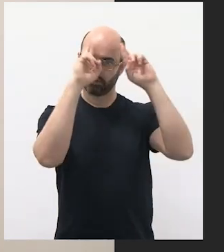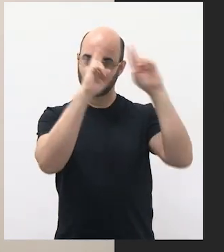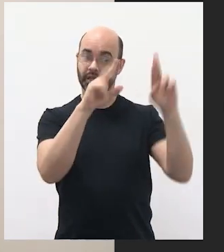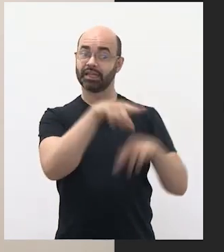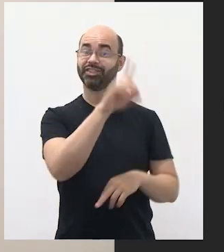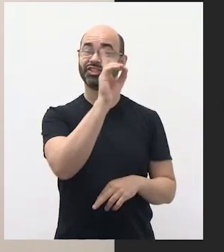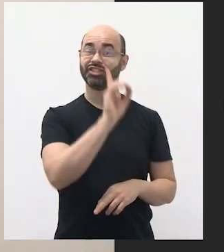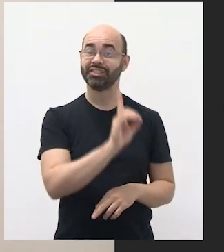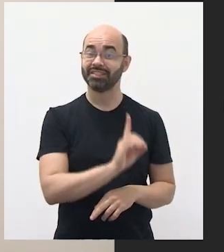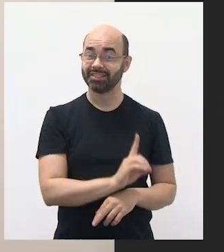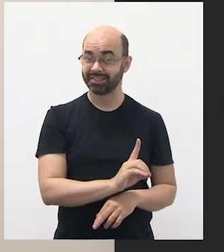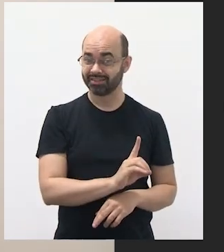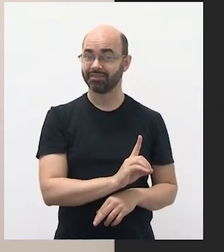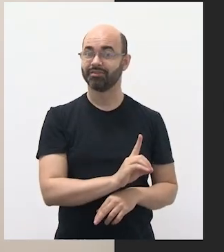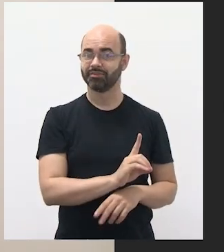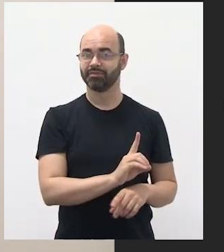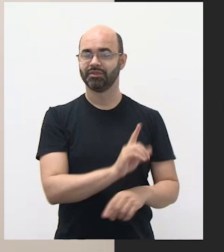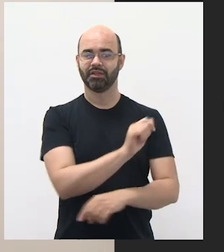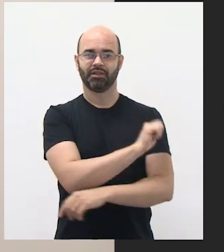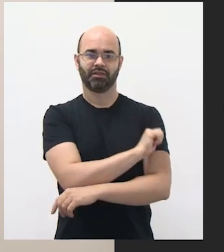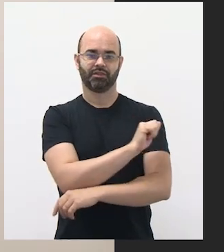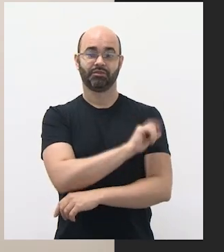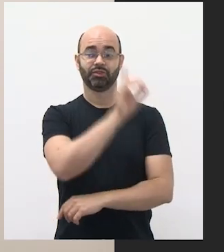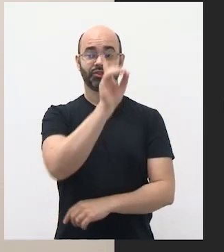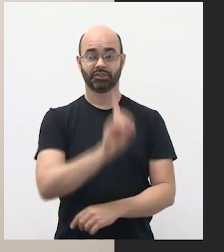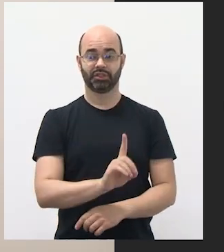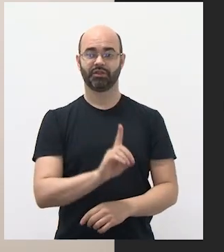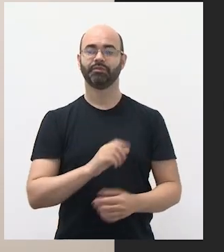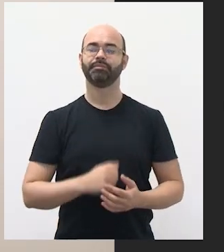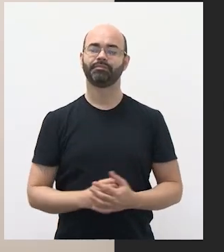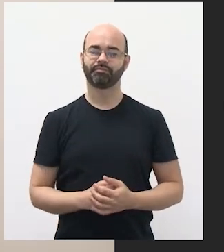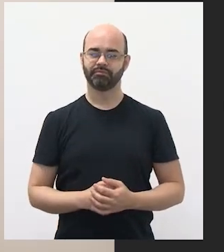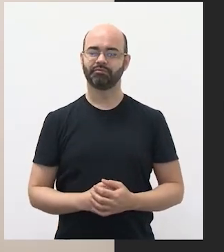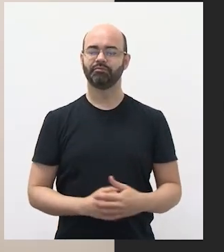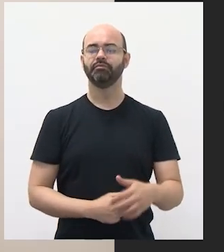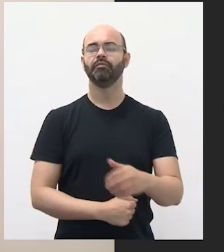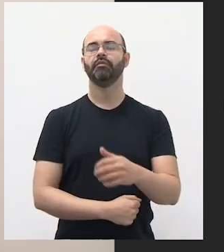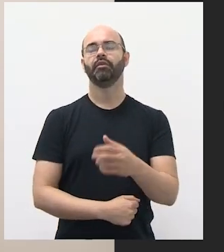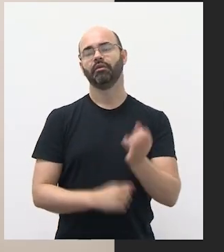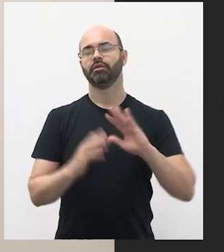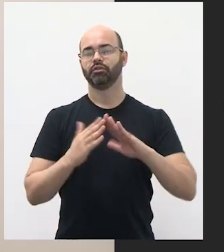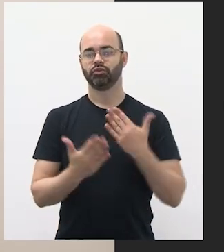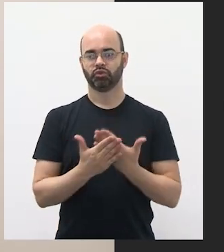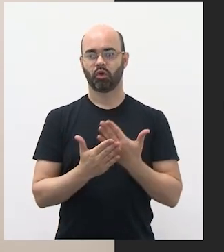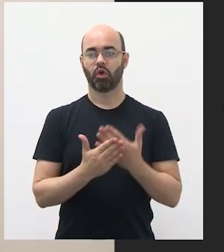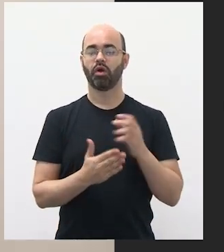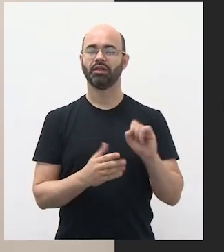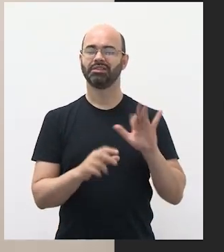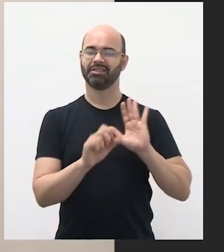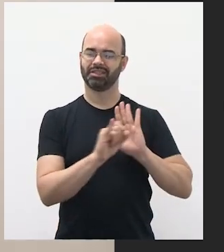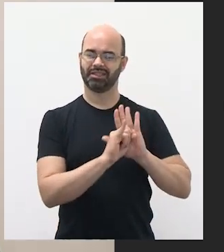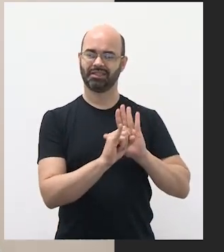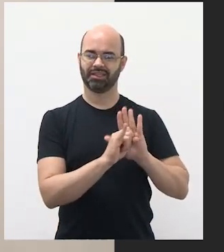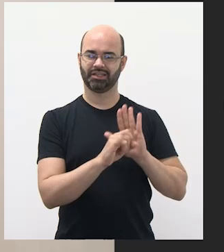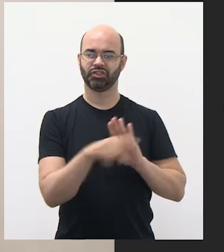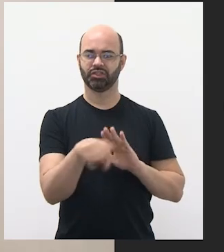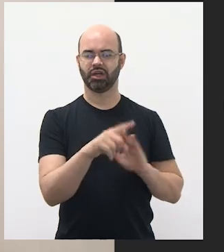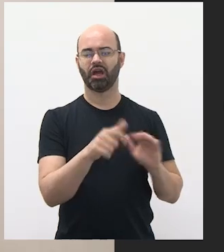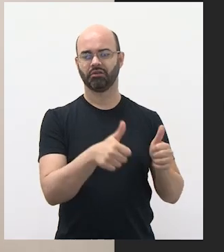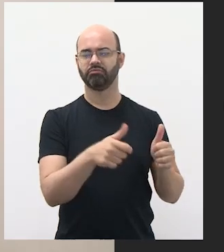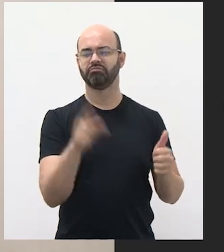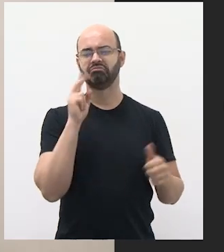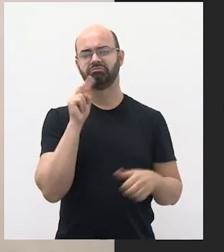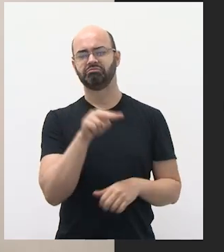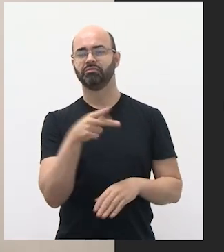direito aí dos nossos estudantes. A gente percebe que escolas que reconhecem e valorizam essas identidades, a gente percebe a